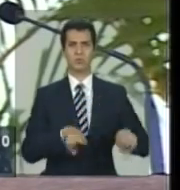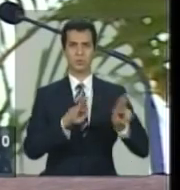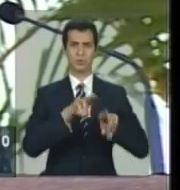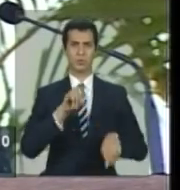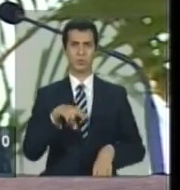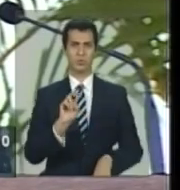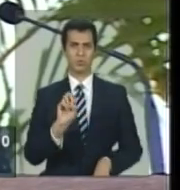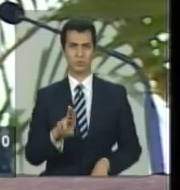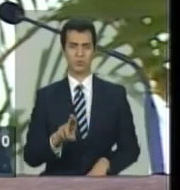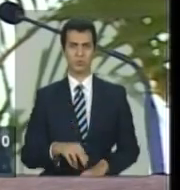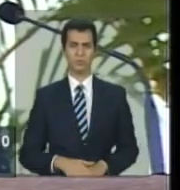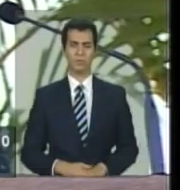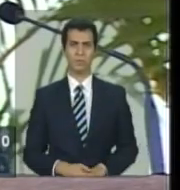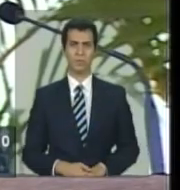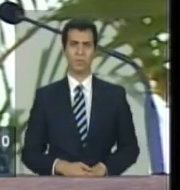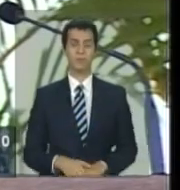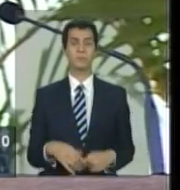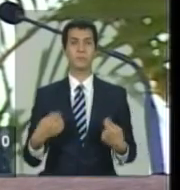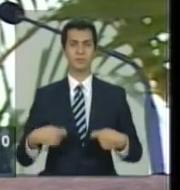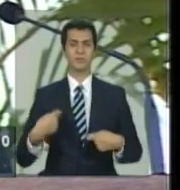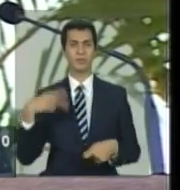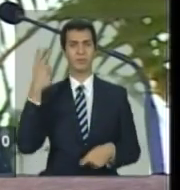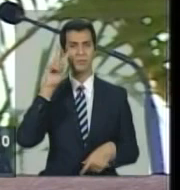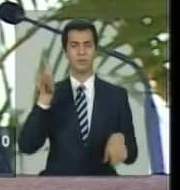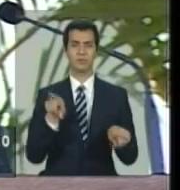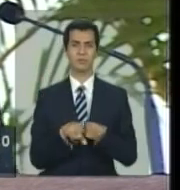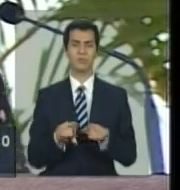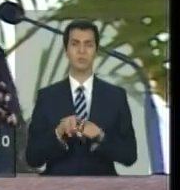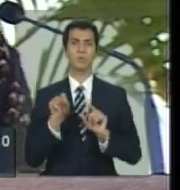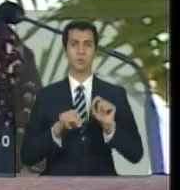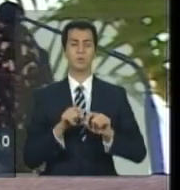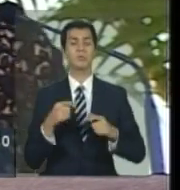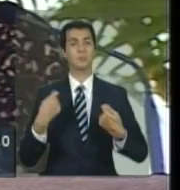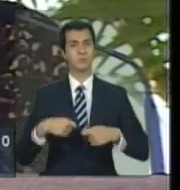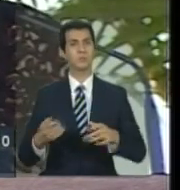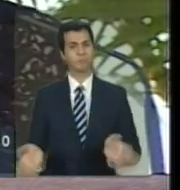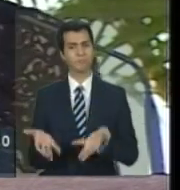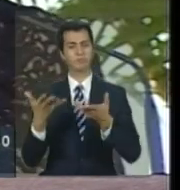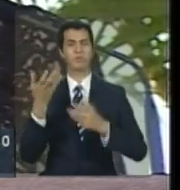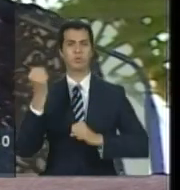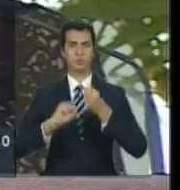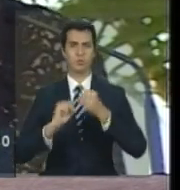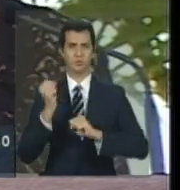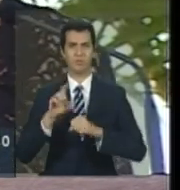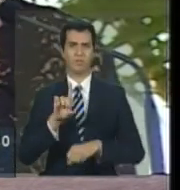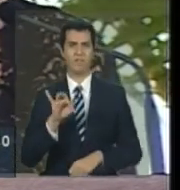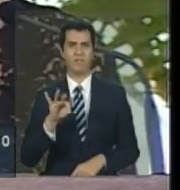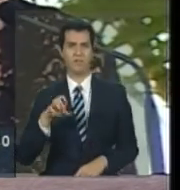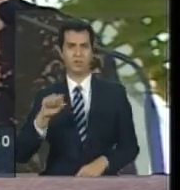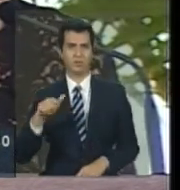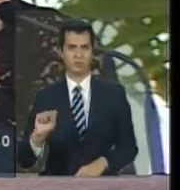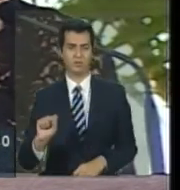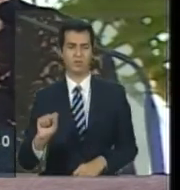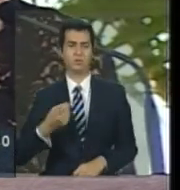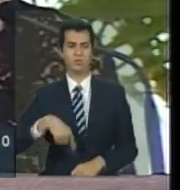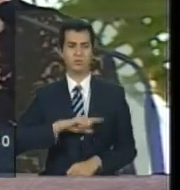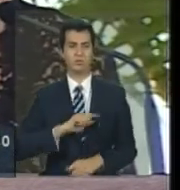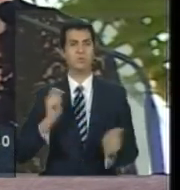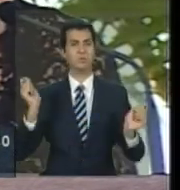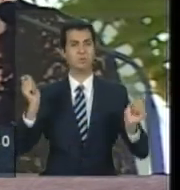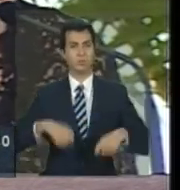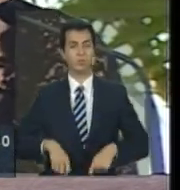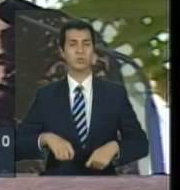Permitirá, cabe destacar, que se desenvolva ainda mais a indústria nacional de defesa, melhorando nossa